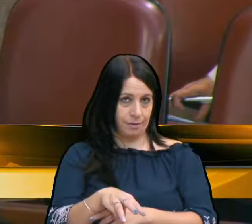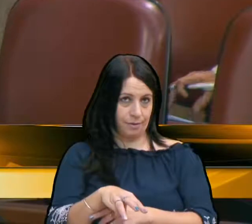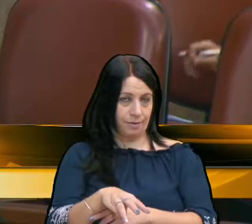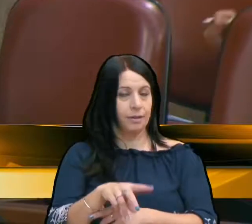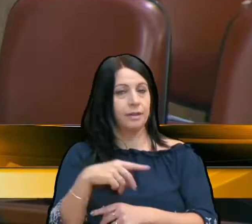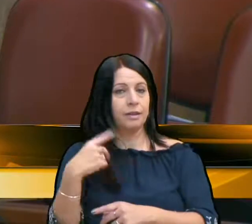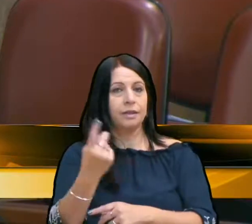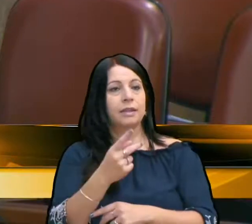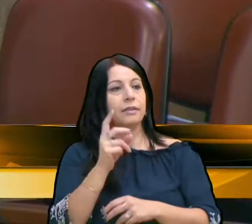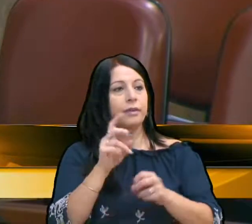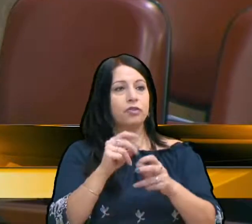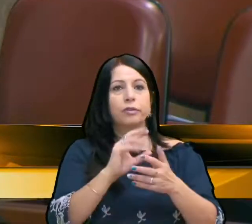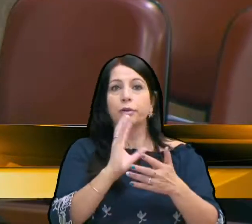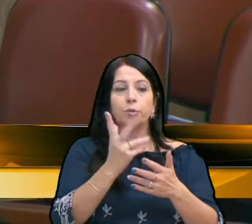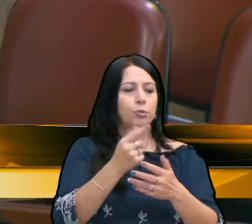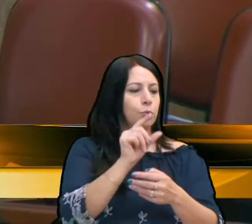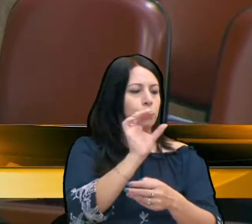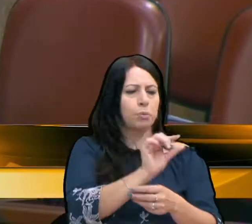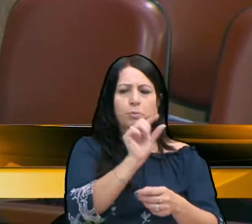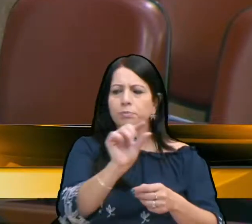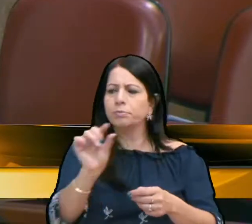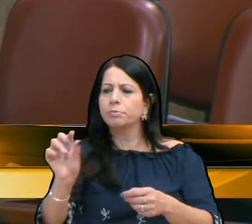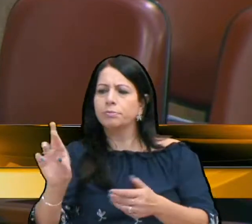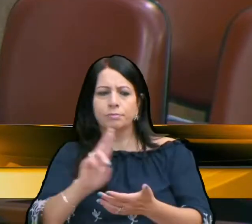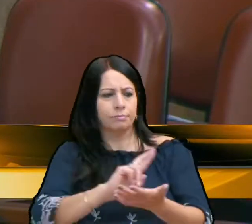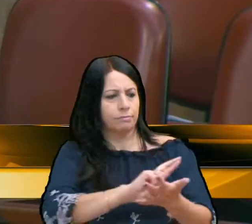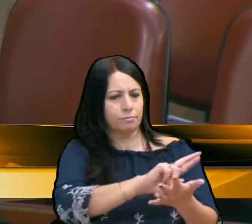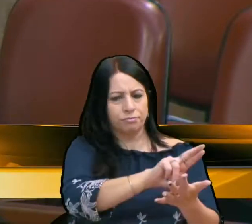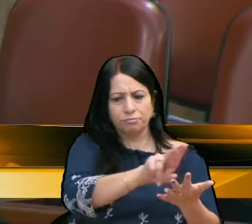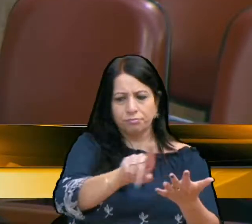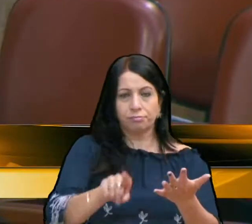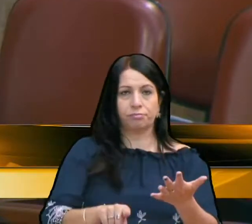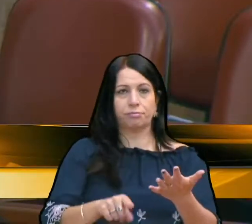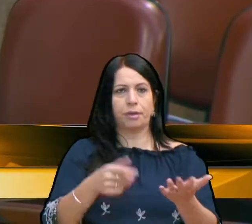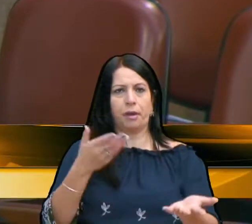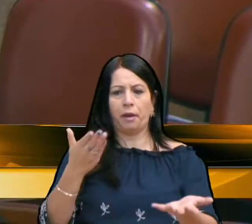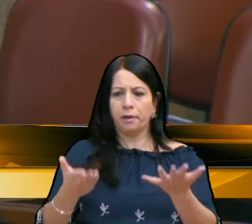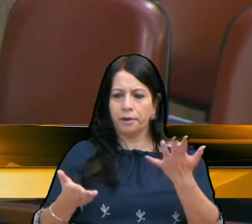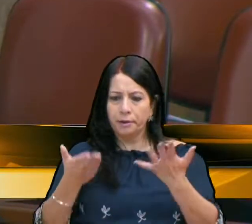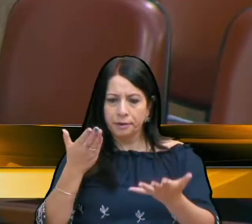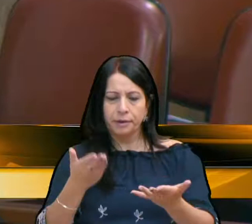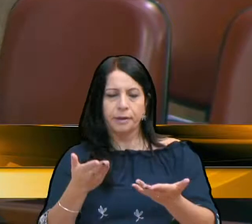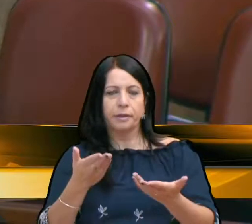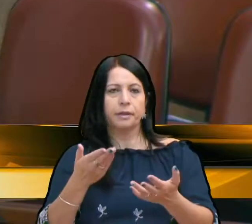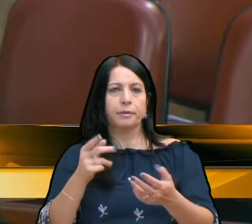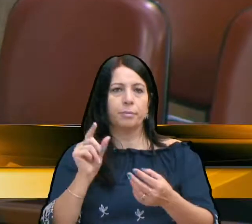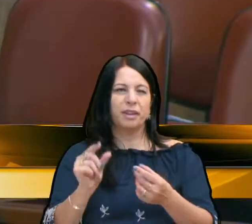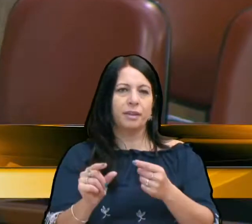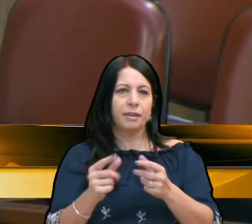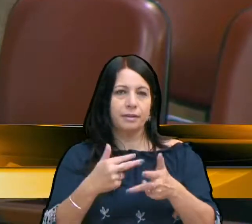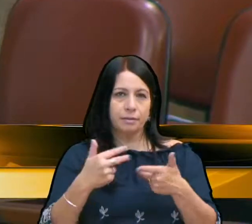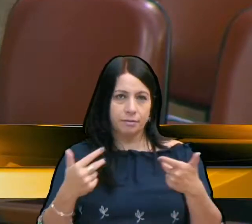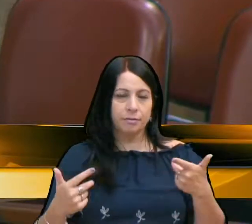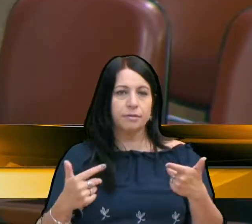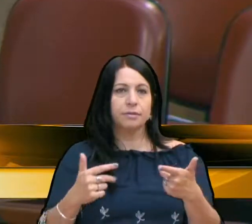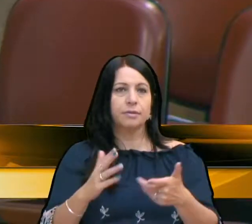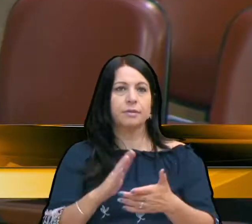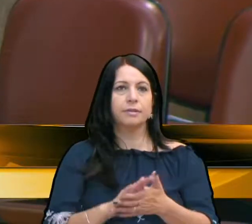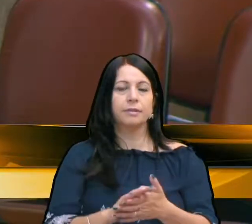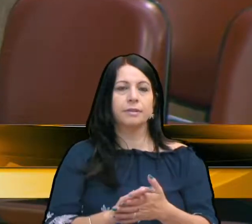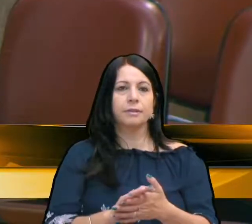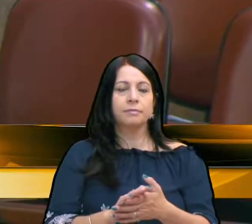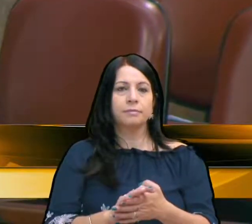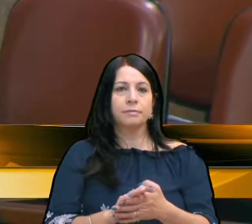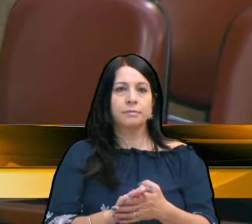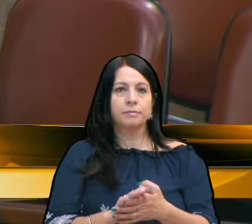molhados, onde se vendia um pouco de tudo, aquilo fracionado em pequenas quantidades.